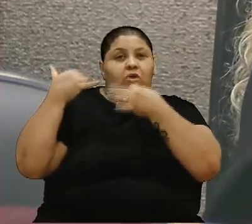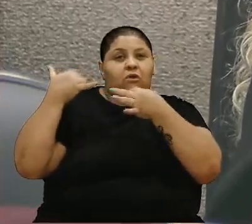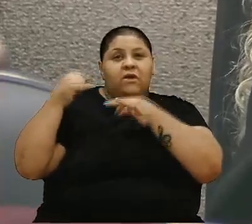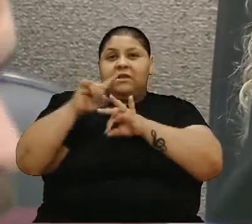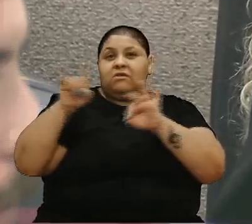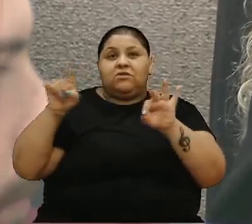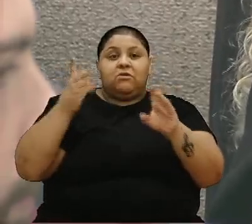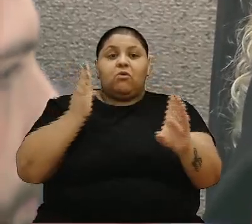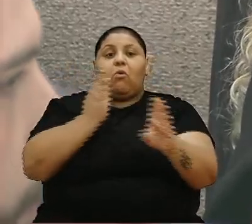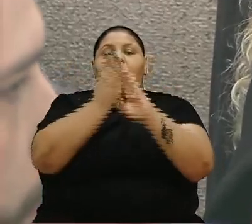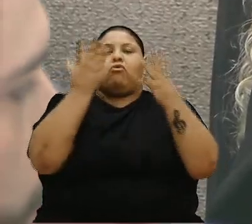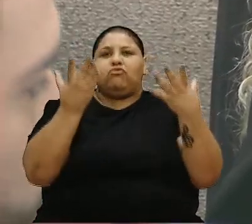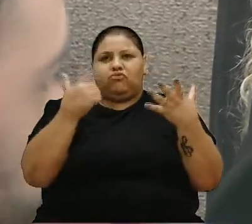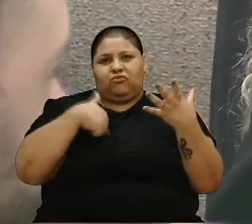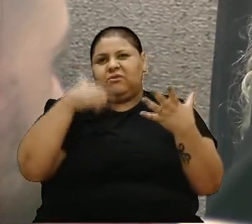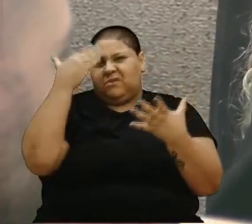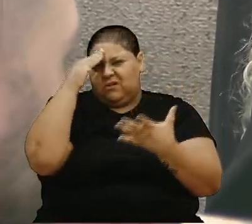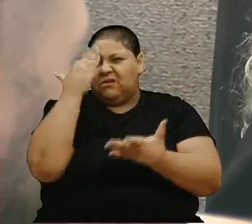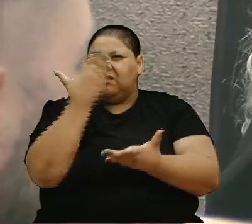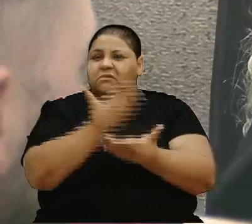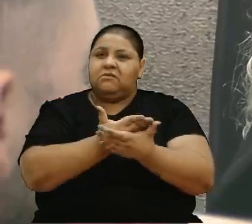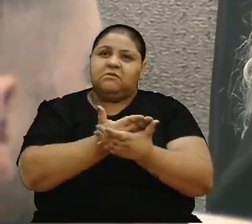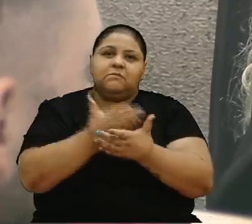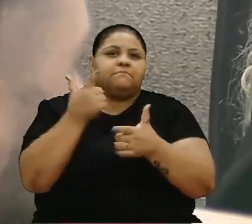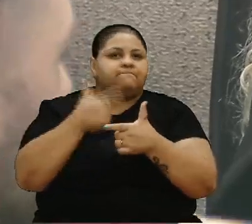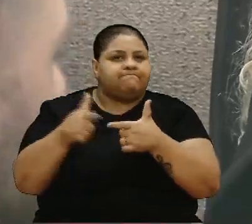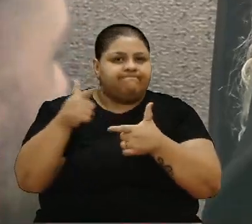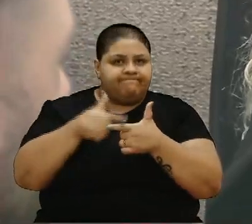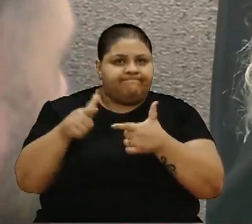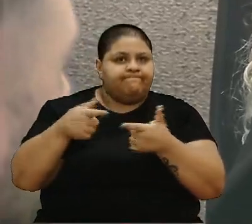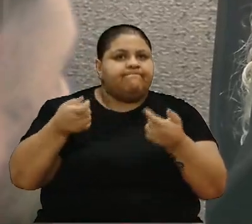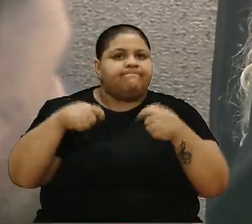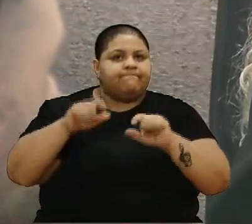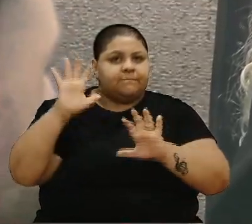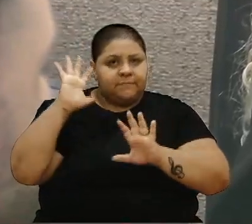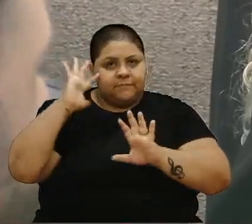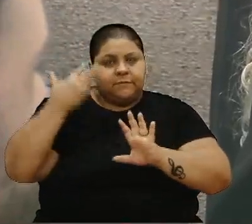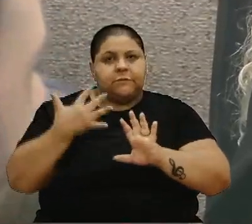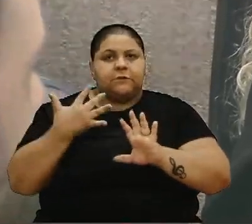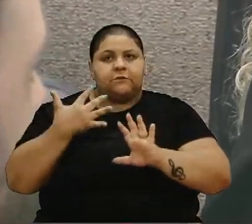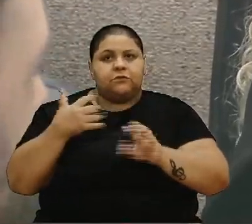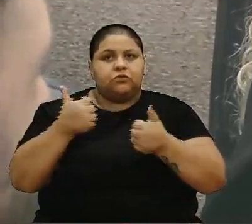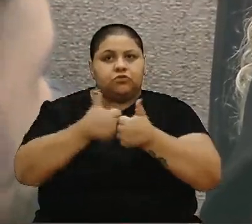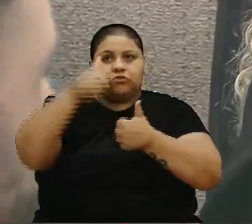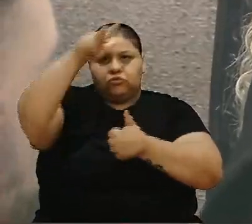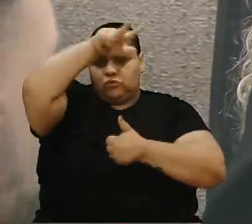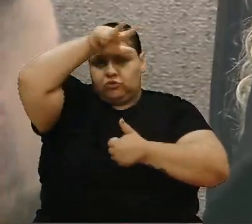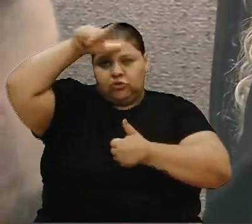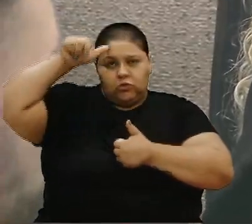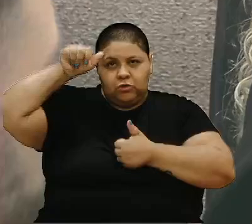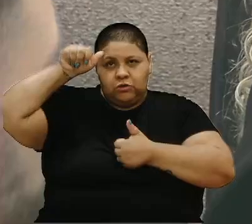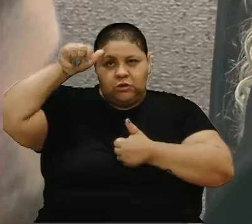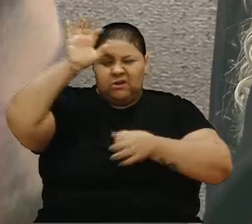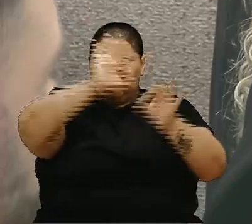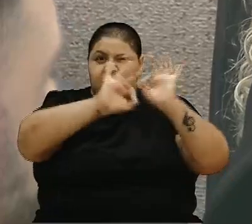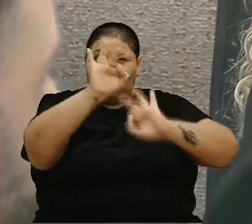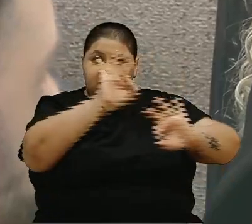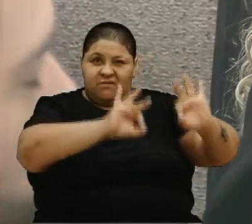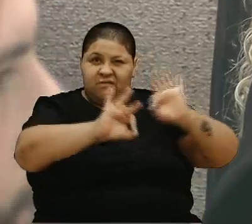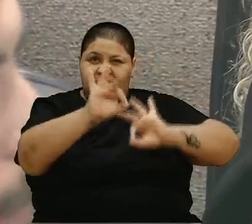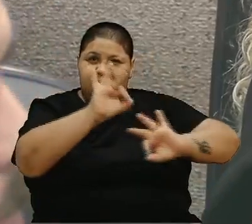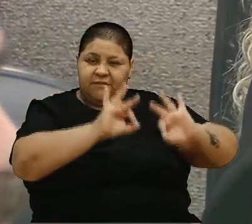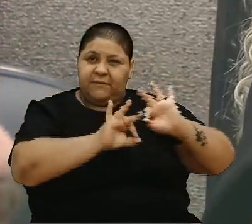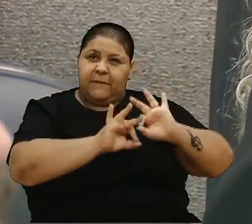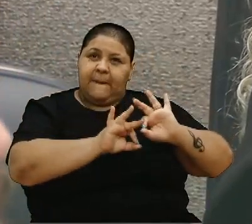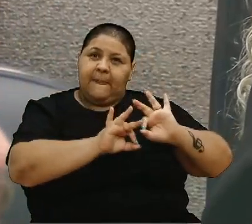localizam. Então, eu acredito que é um problema e que precisa ser falado com o prefeito para ser organizado essa